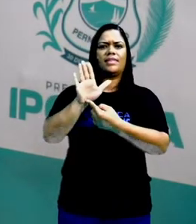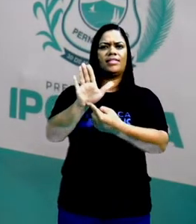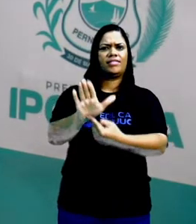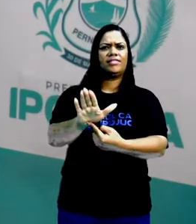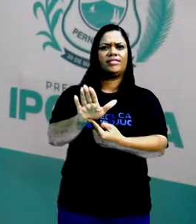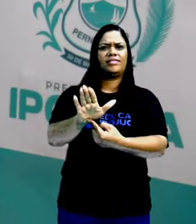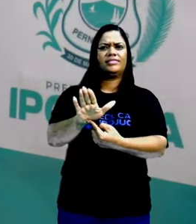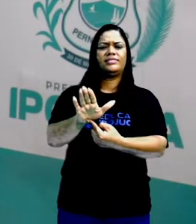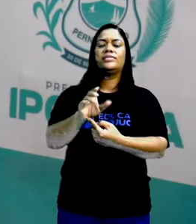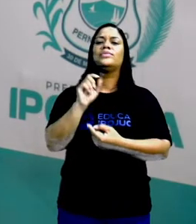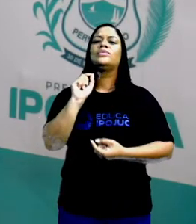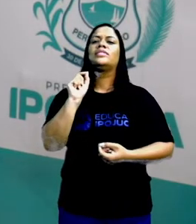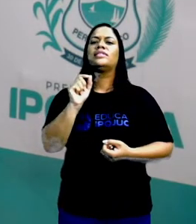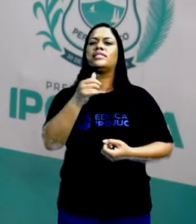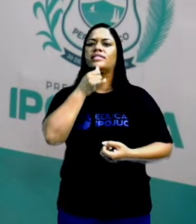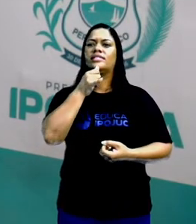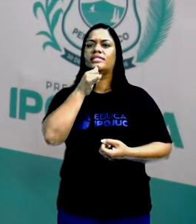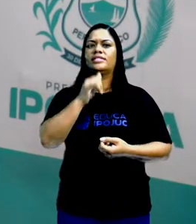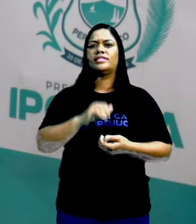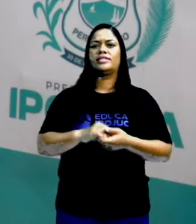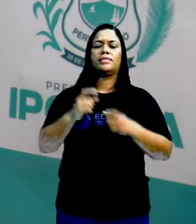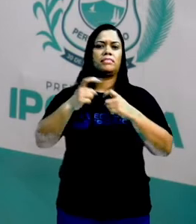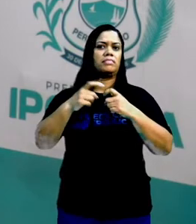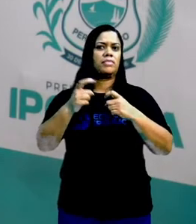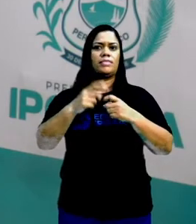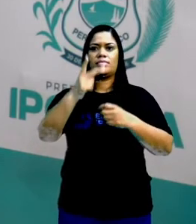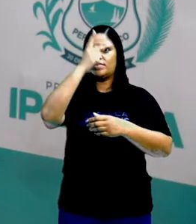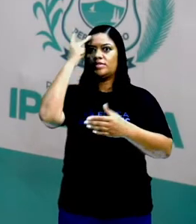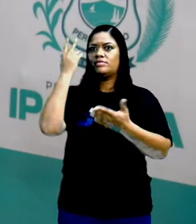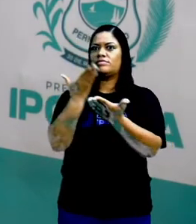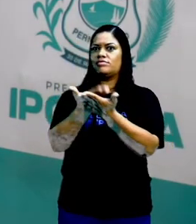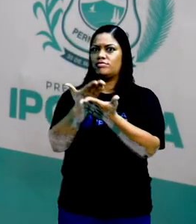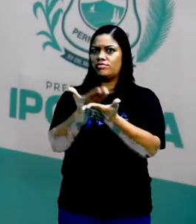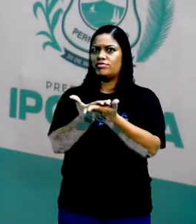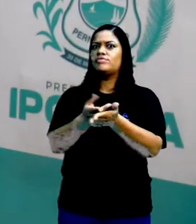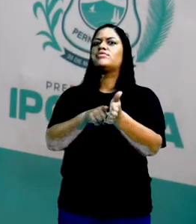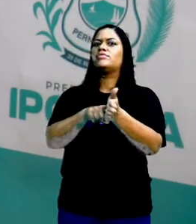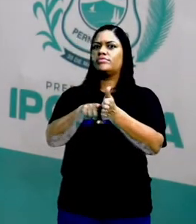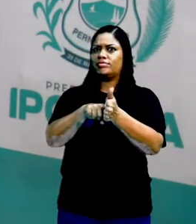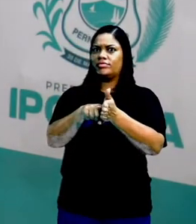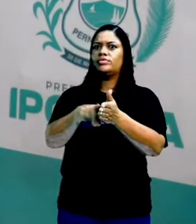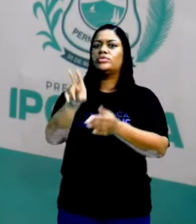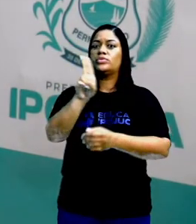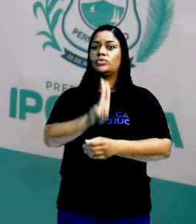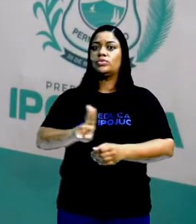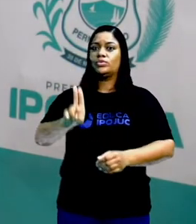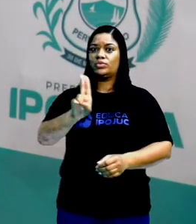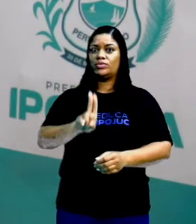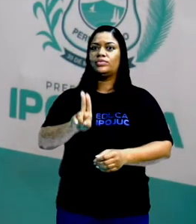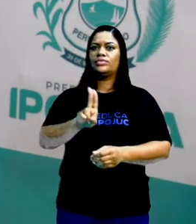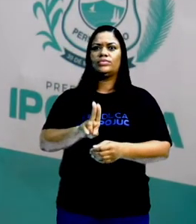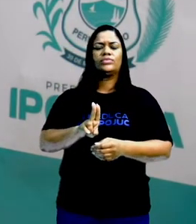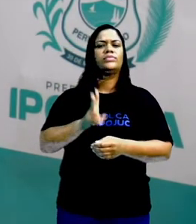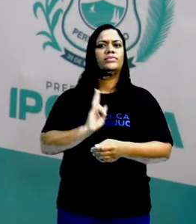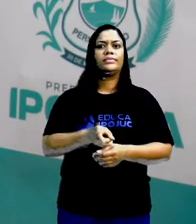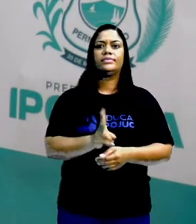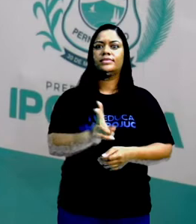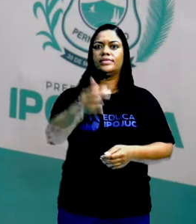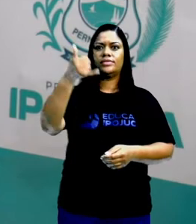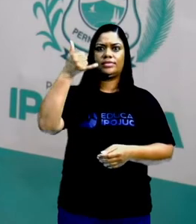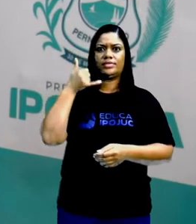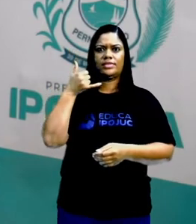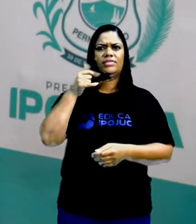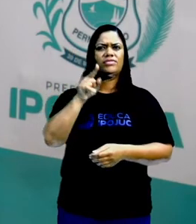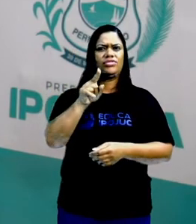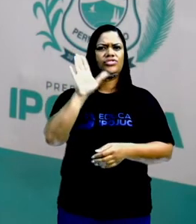apresentados. O que é, por exemplo, que médicos e especialistas dizem sobre o uso excessivo do celular? Você já